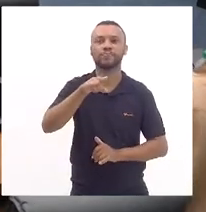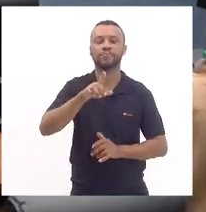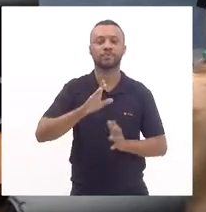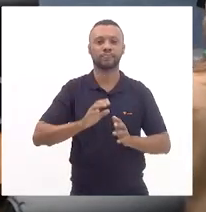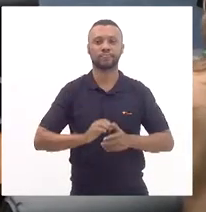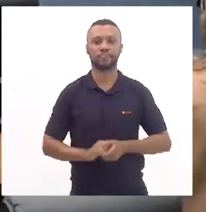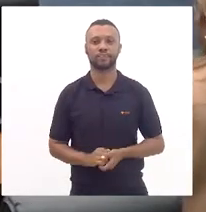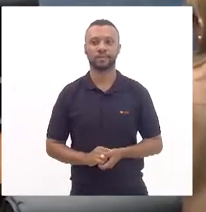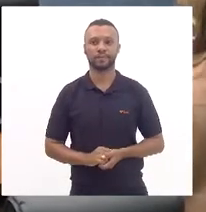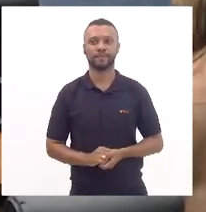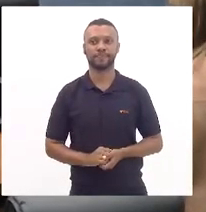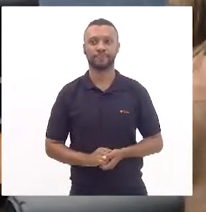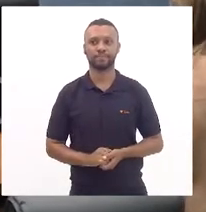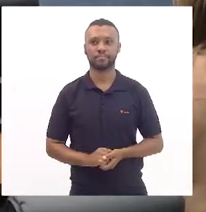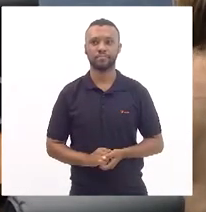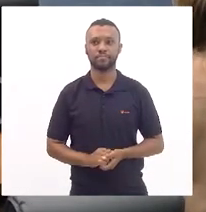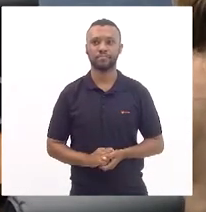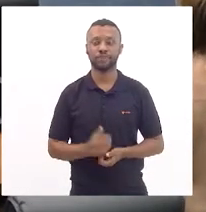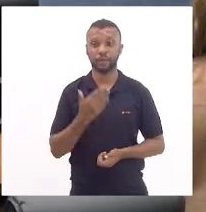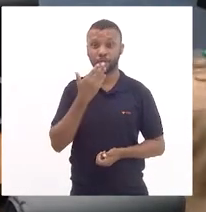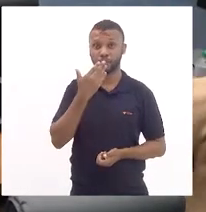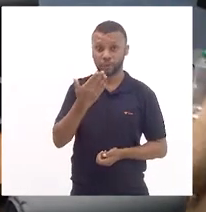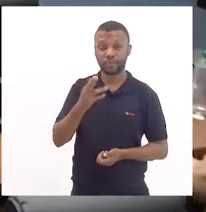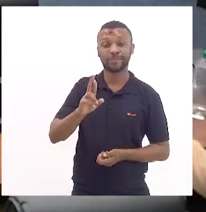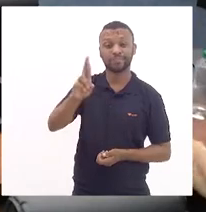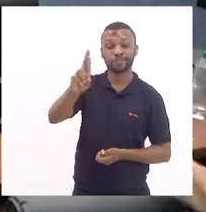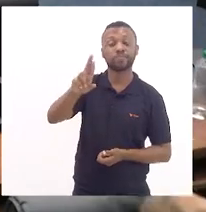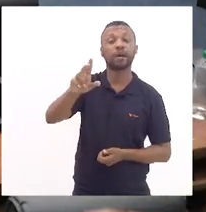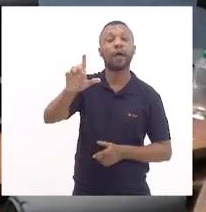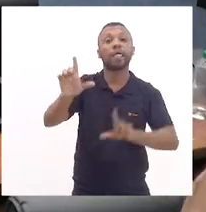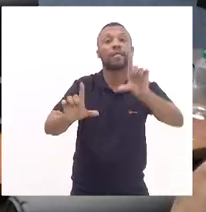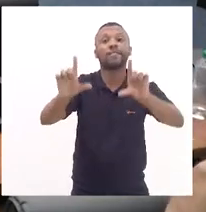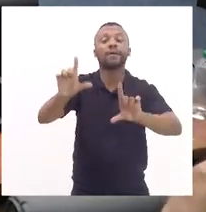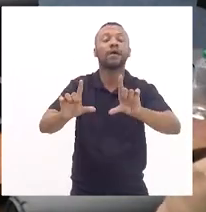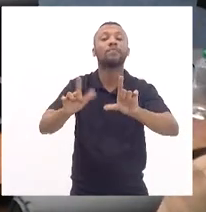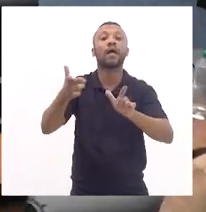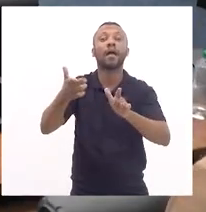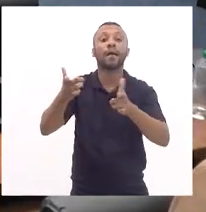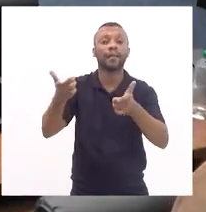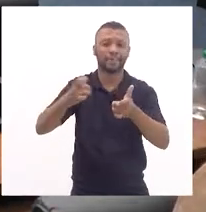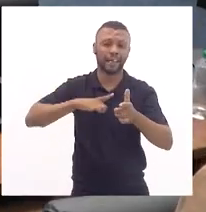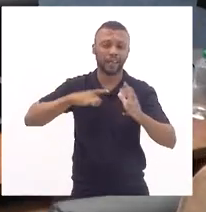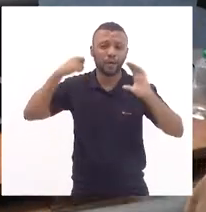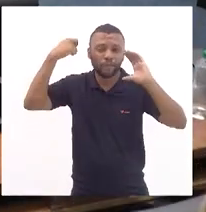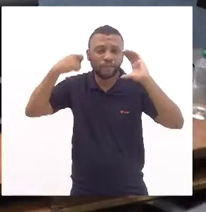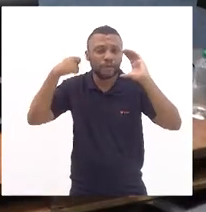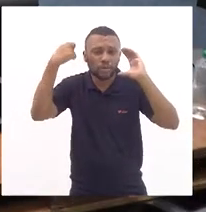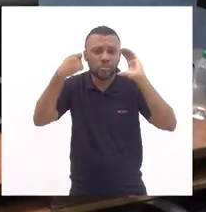pedir a assessoria da TV aqui para que tenha um vídeo.